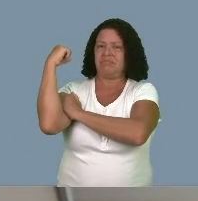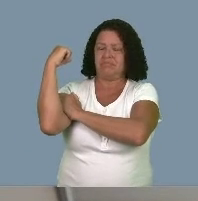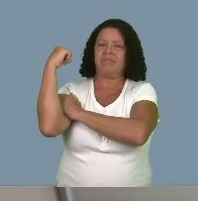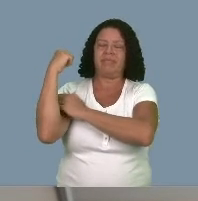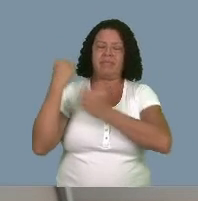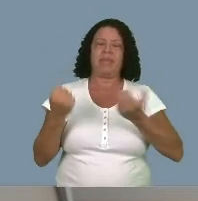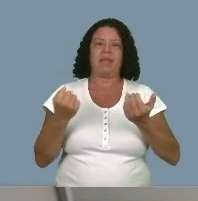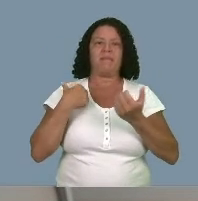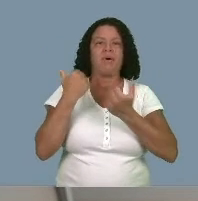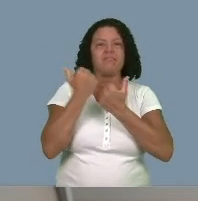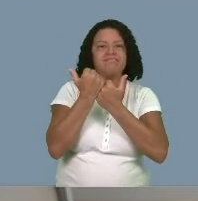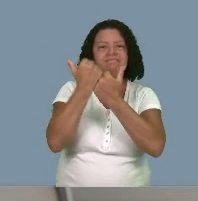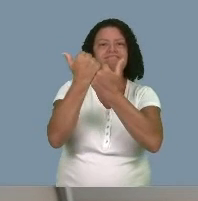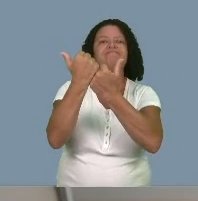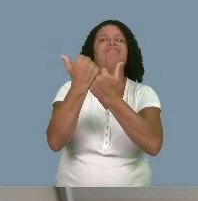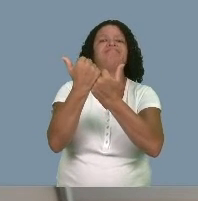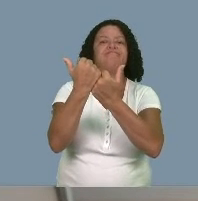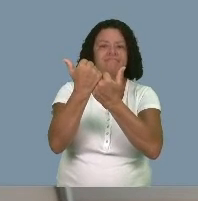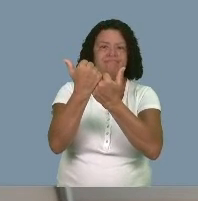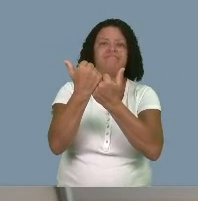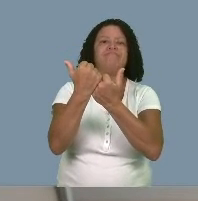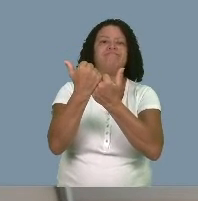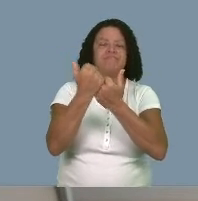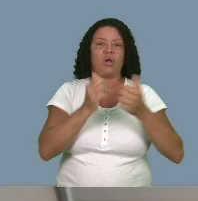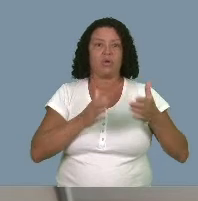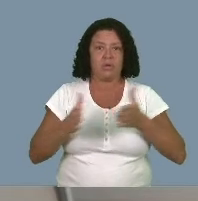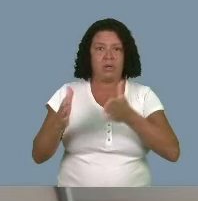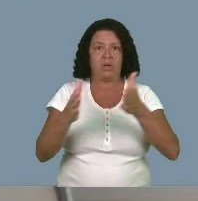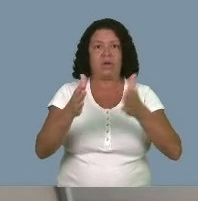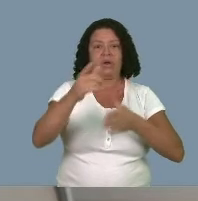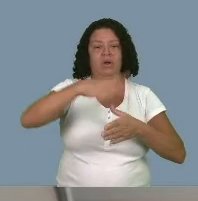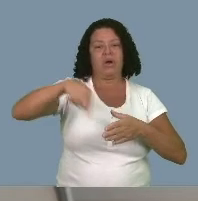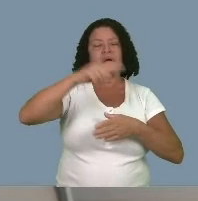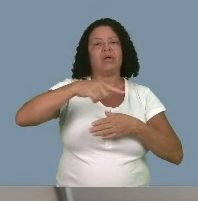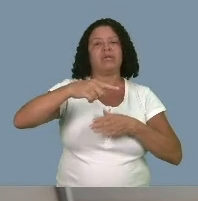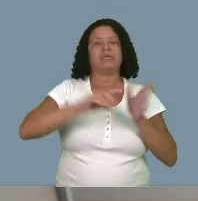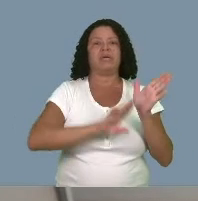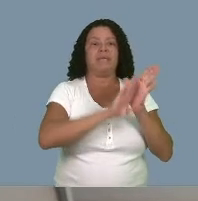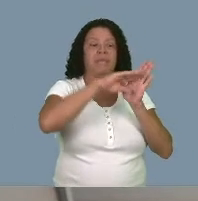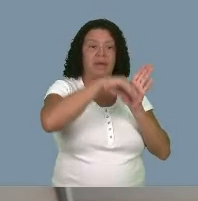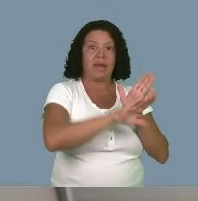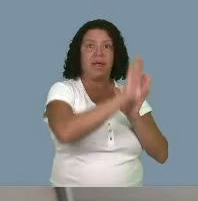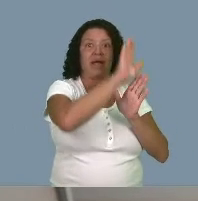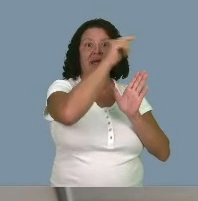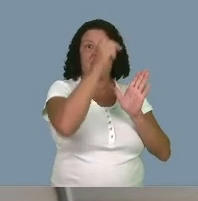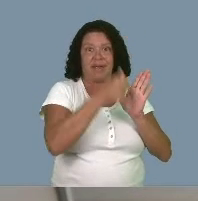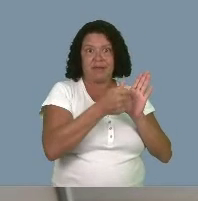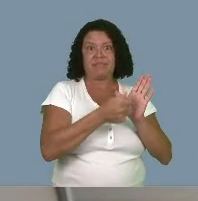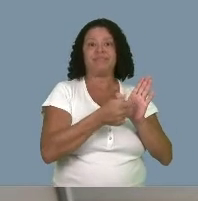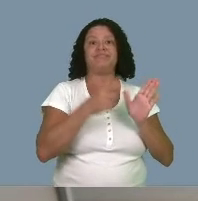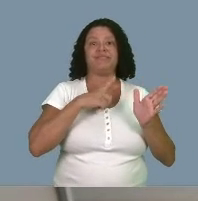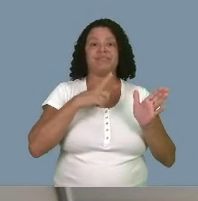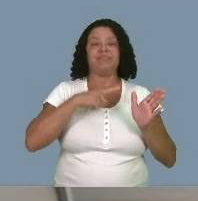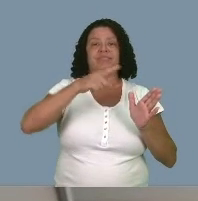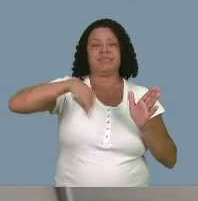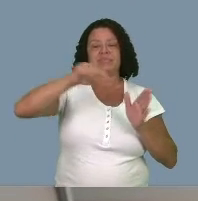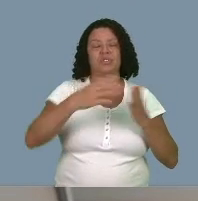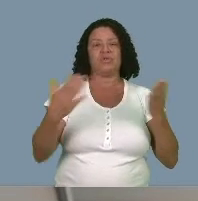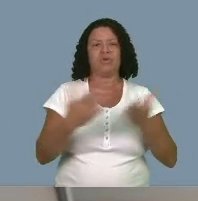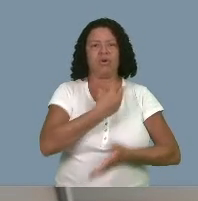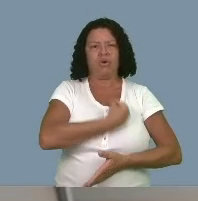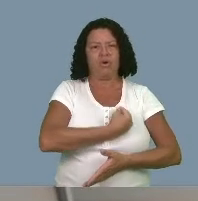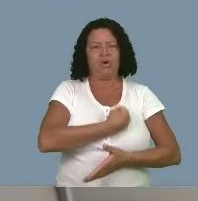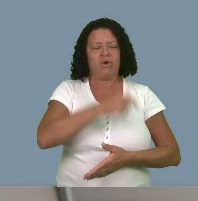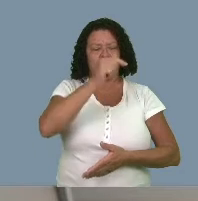nos apoiar no rumo de provas e de expiações que estamos aqui